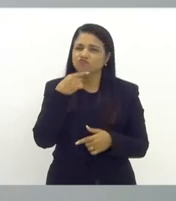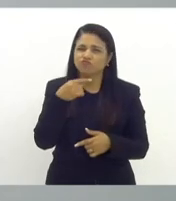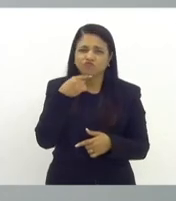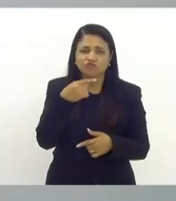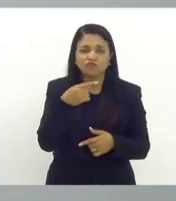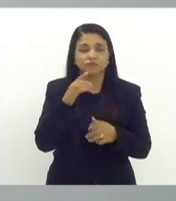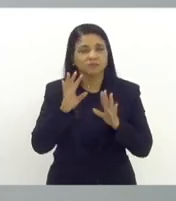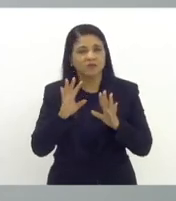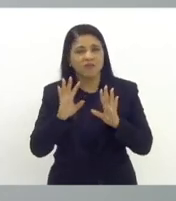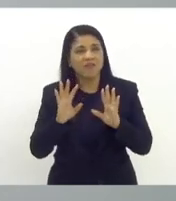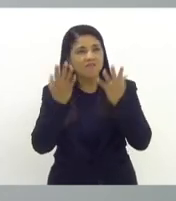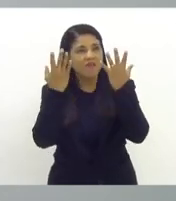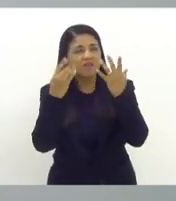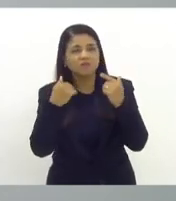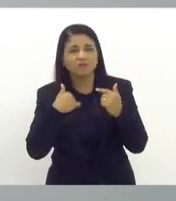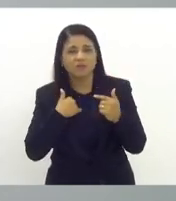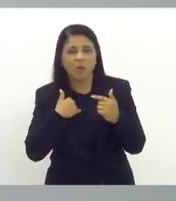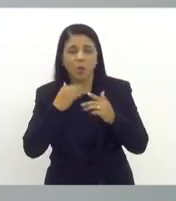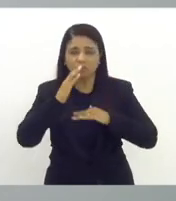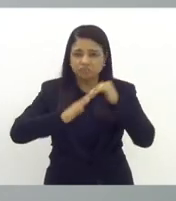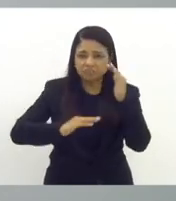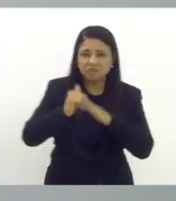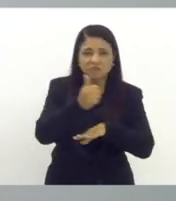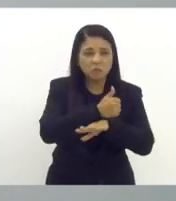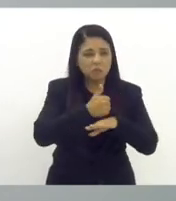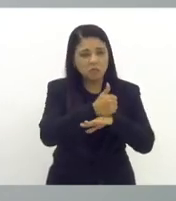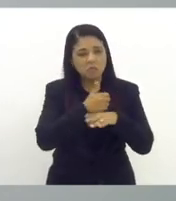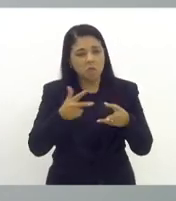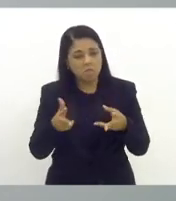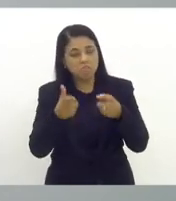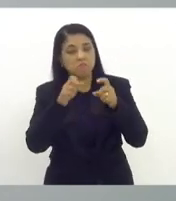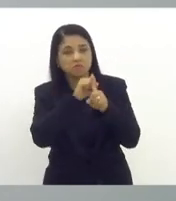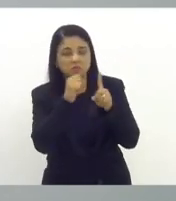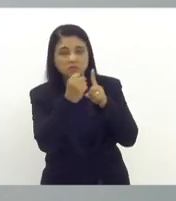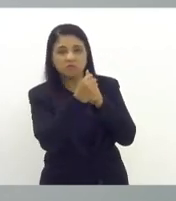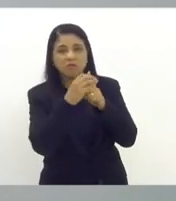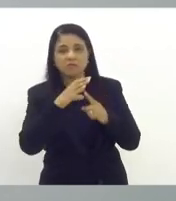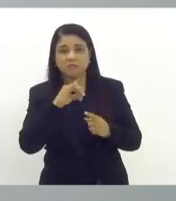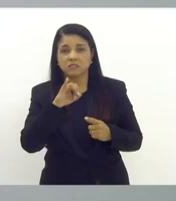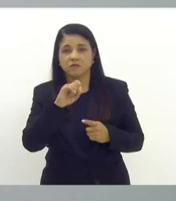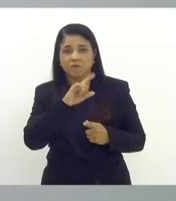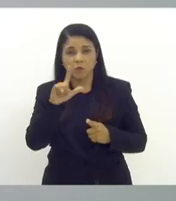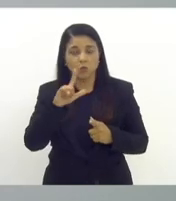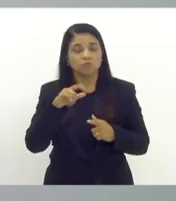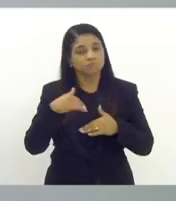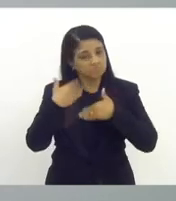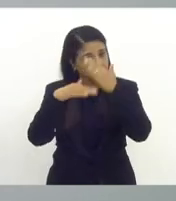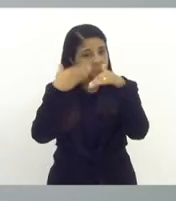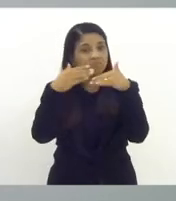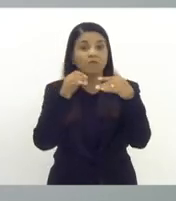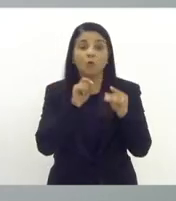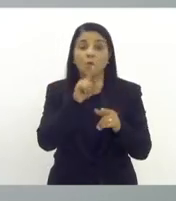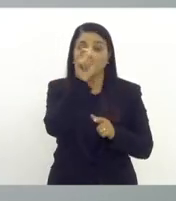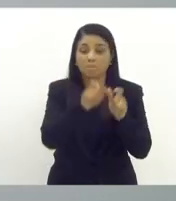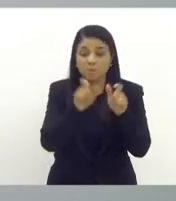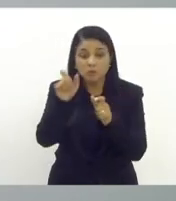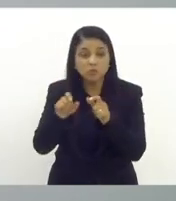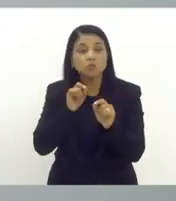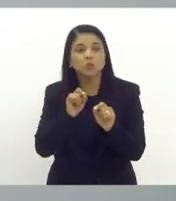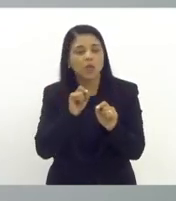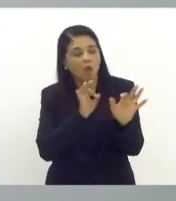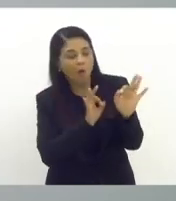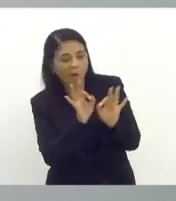todos os eventos que eu fiz a minha carreira que eu vi de a sociedade civil em que foi bem sucedida foram pessoas que se organizaram né